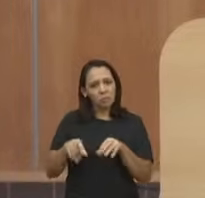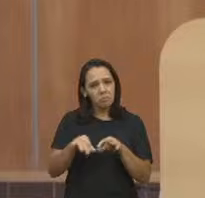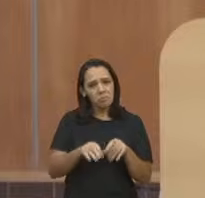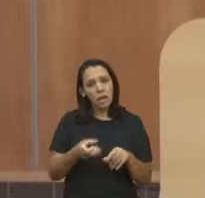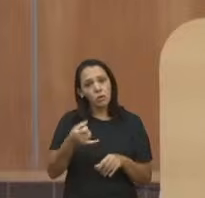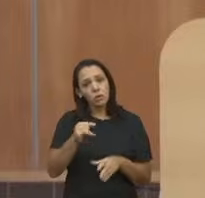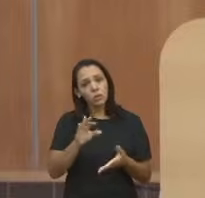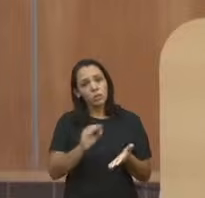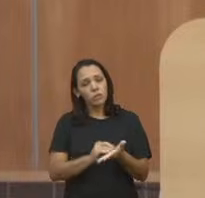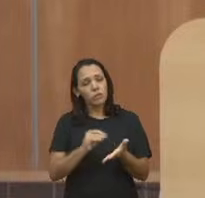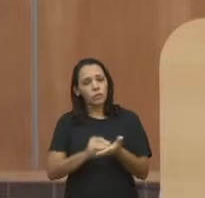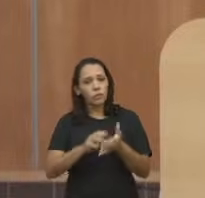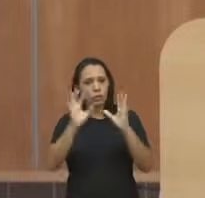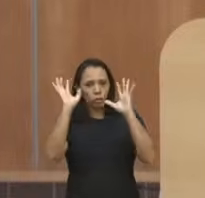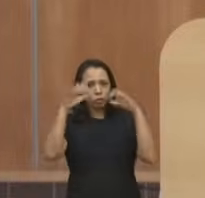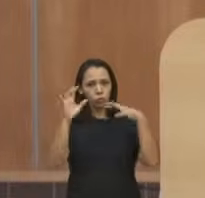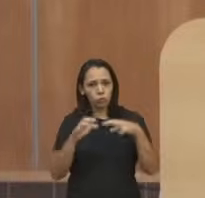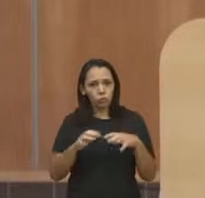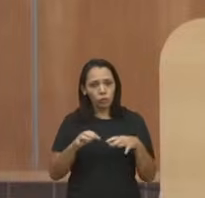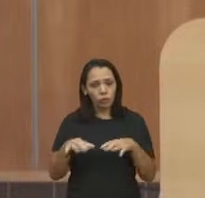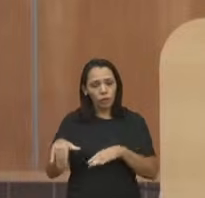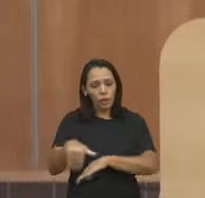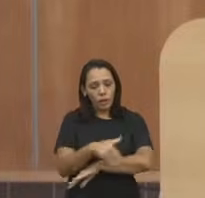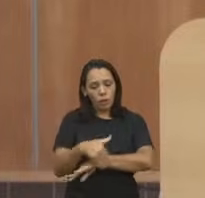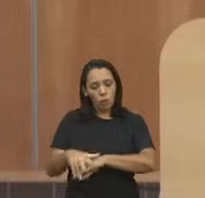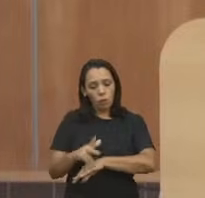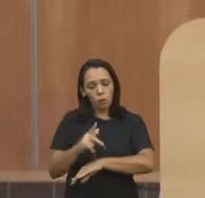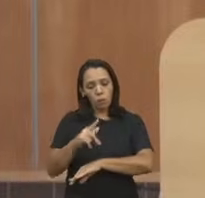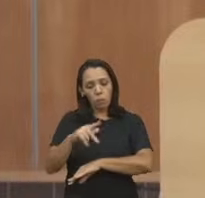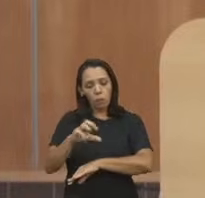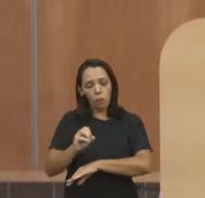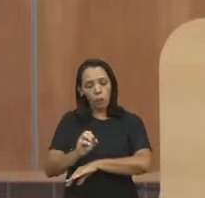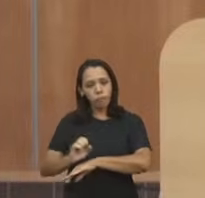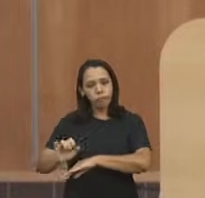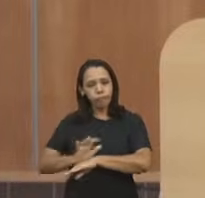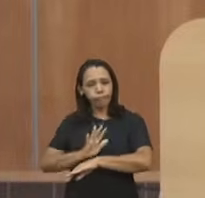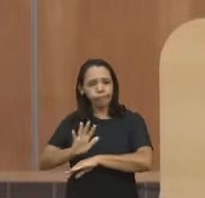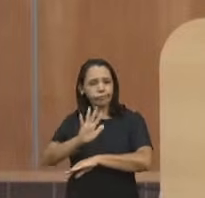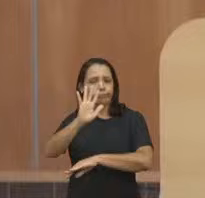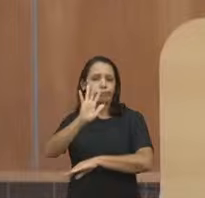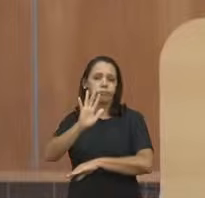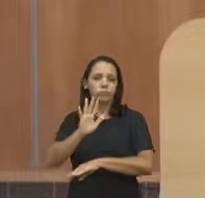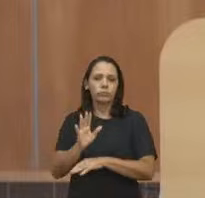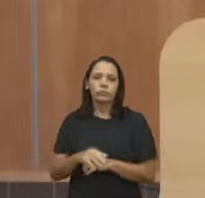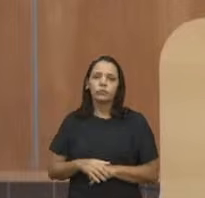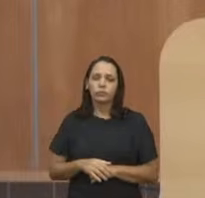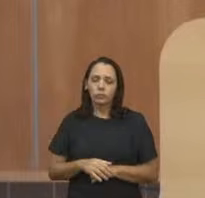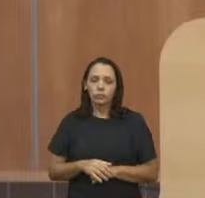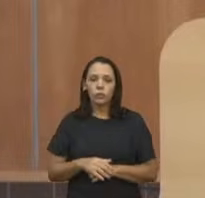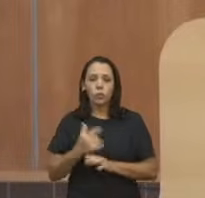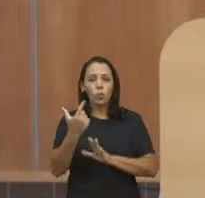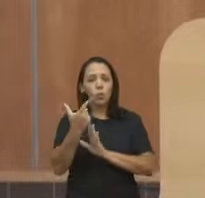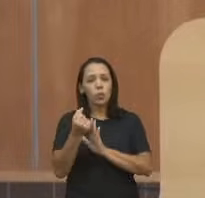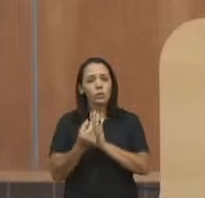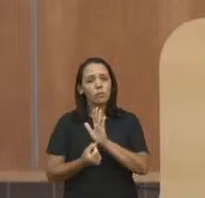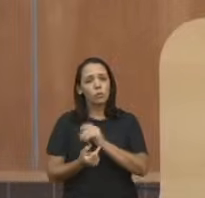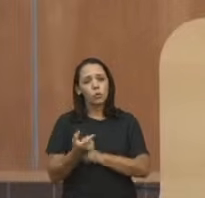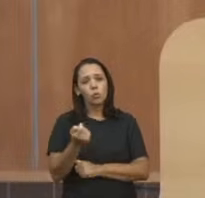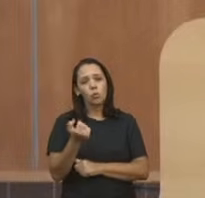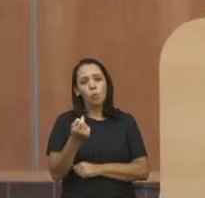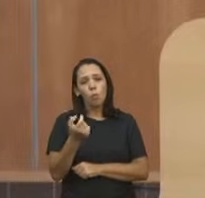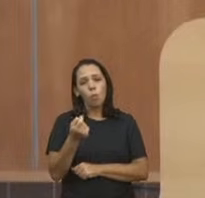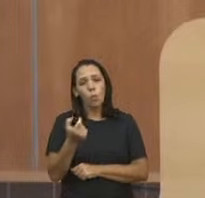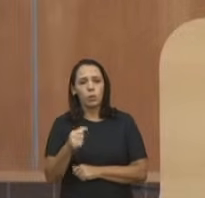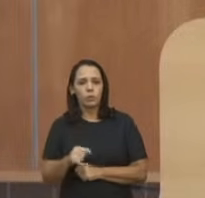poeira. É triste, é terrível quem mora na zona rural, e o orçamento é pouco. A gente também fez essa indicação que eu acho que todos